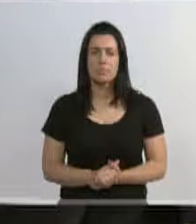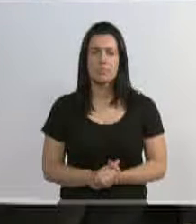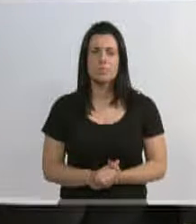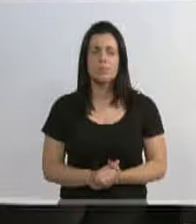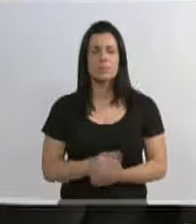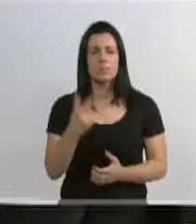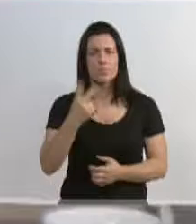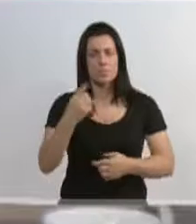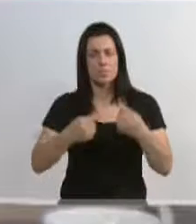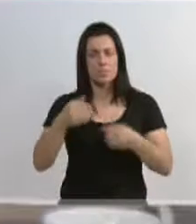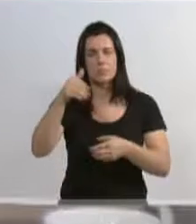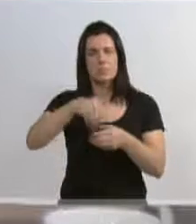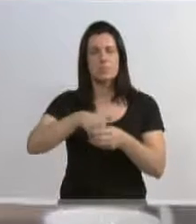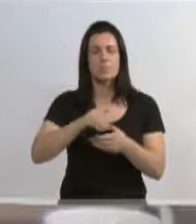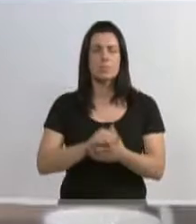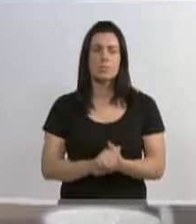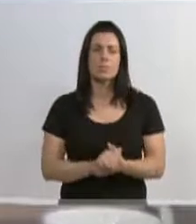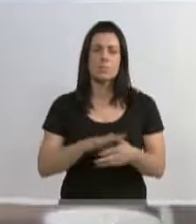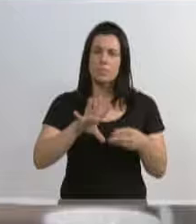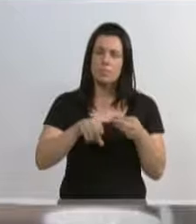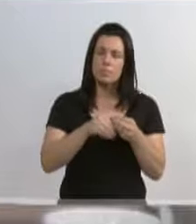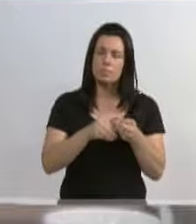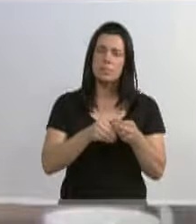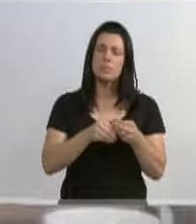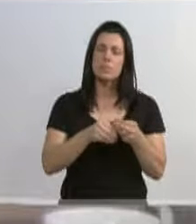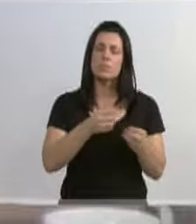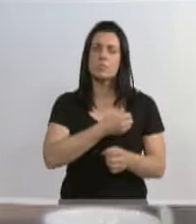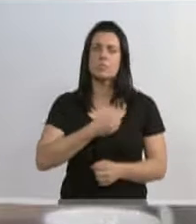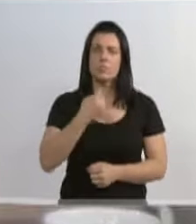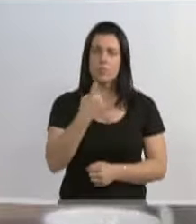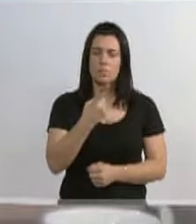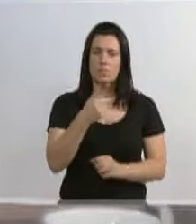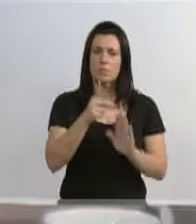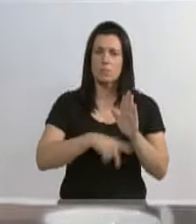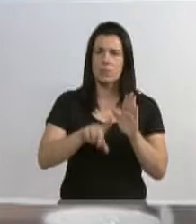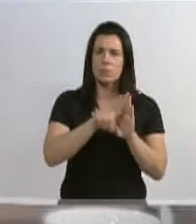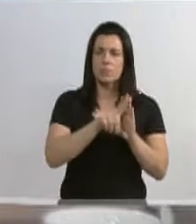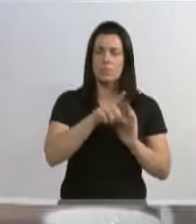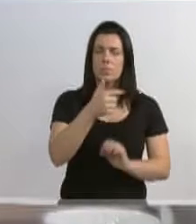Em segunda discussão e votação, a emenda número 1 ao projeto de lei complementar